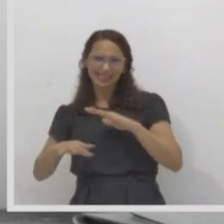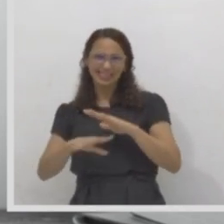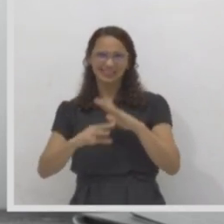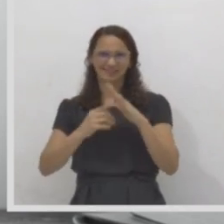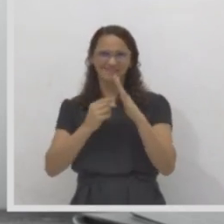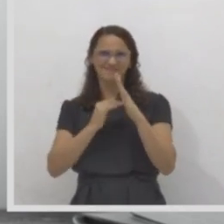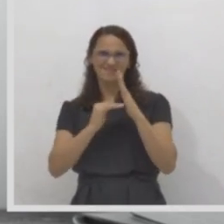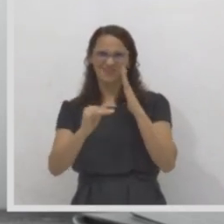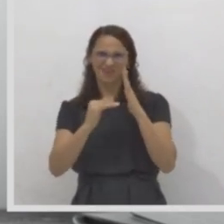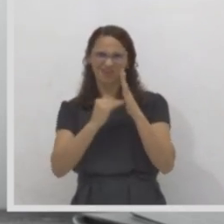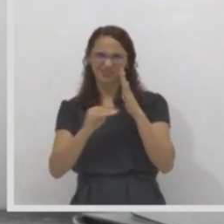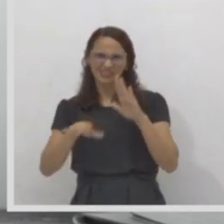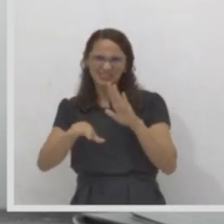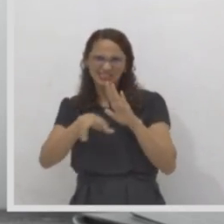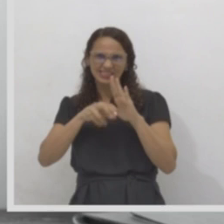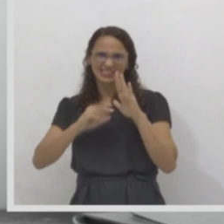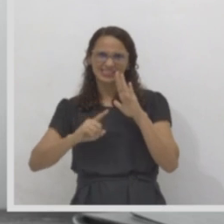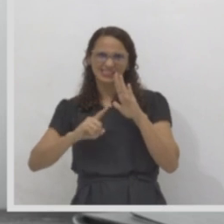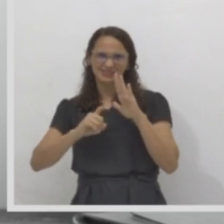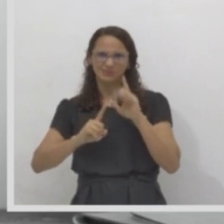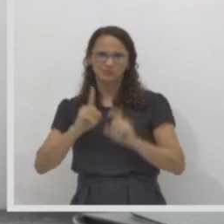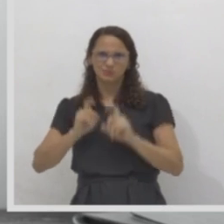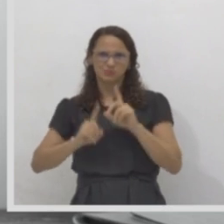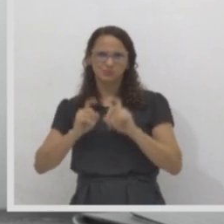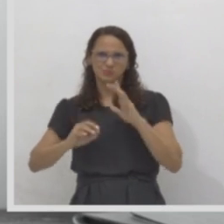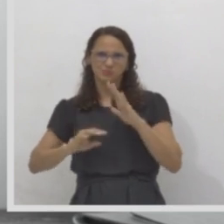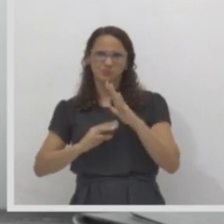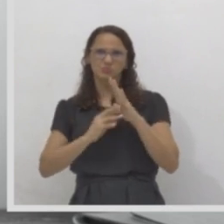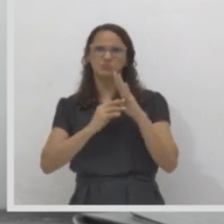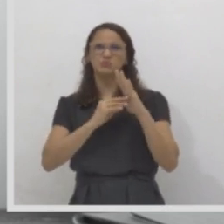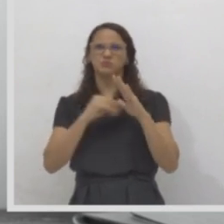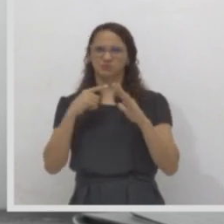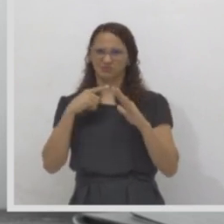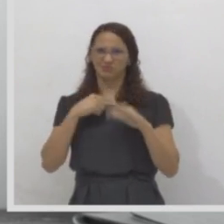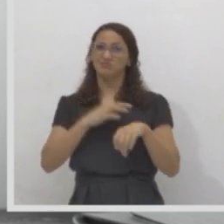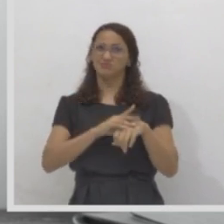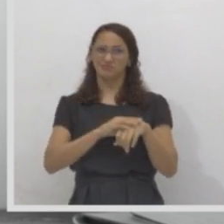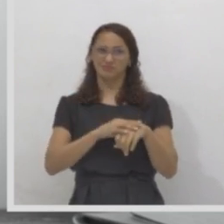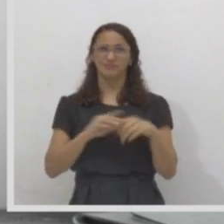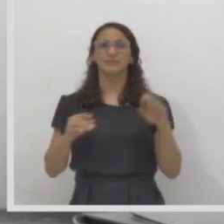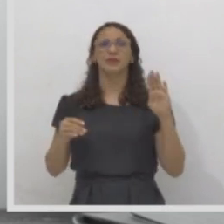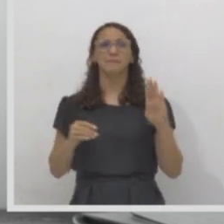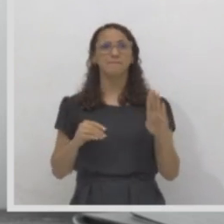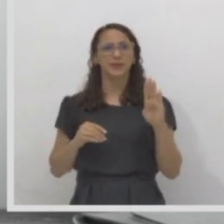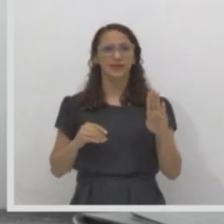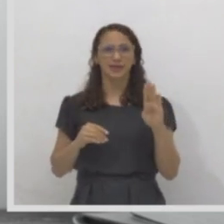São causadas por vírus e são transmitidas pela picada do mosquito Aedes aegypti.